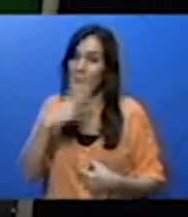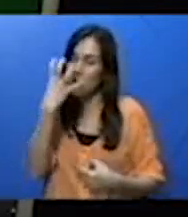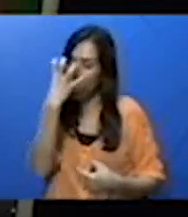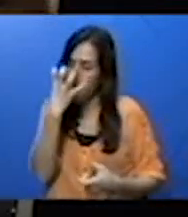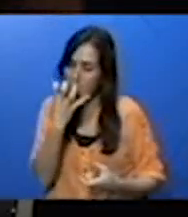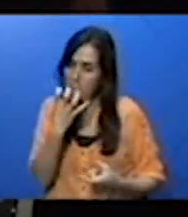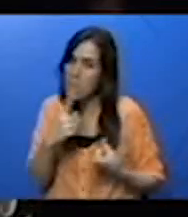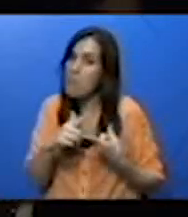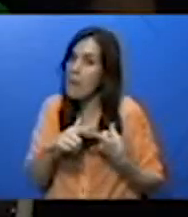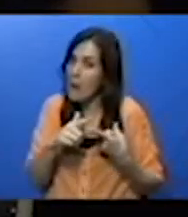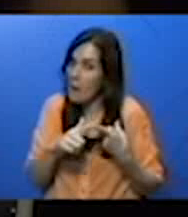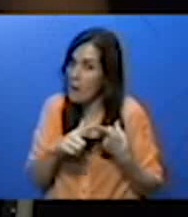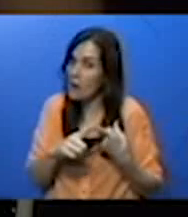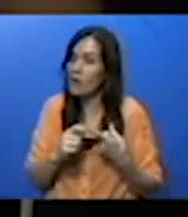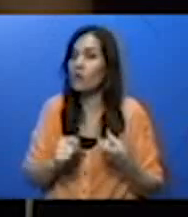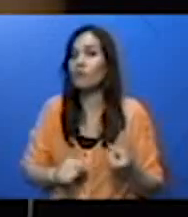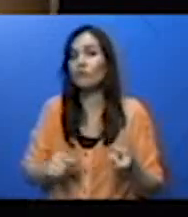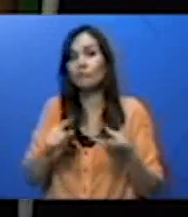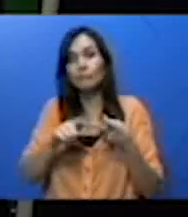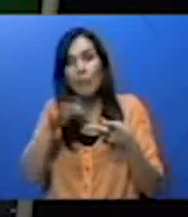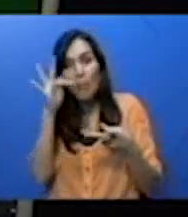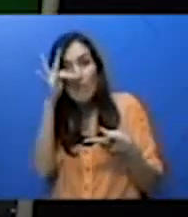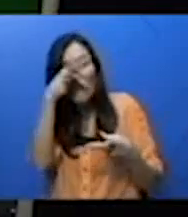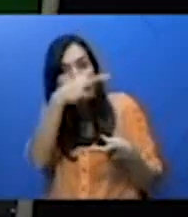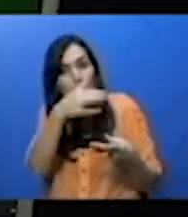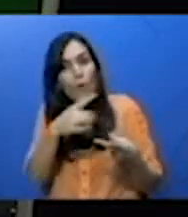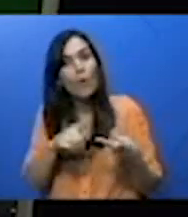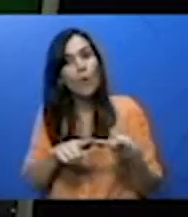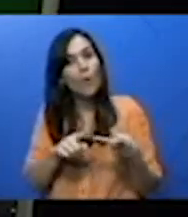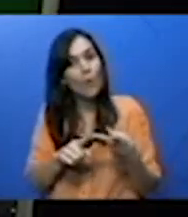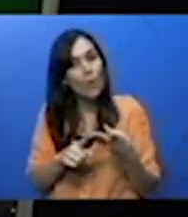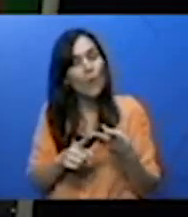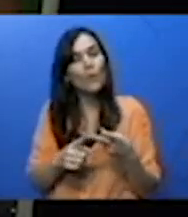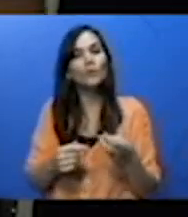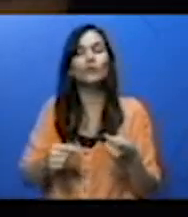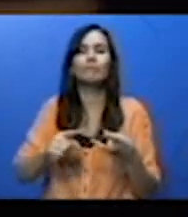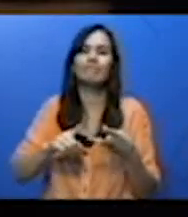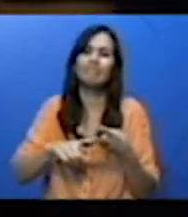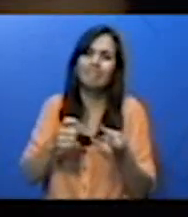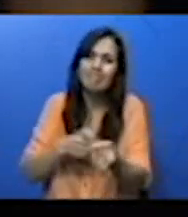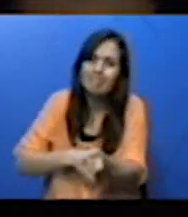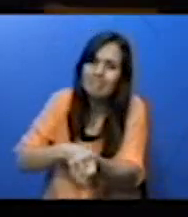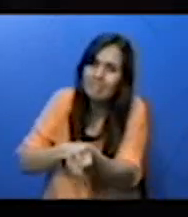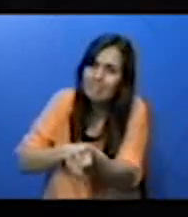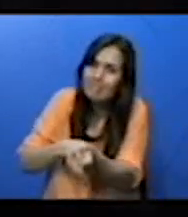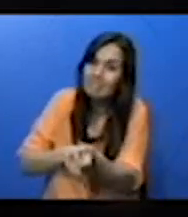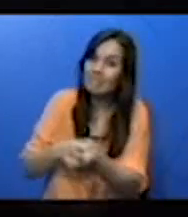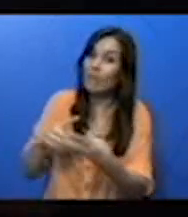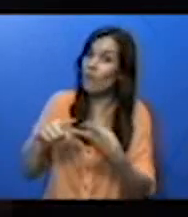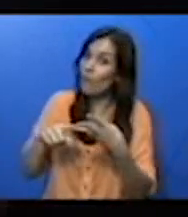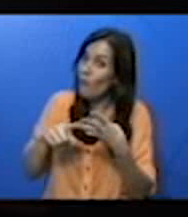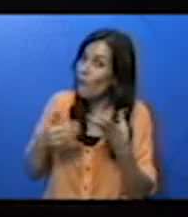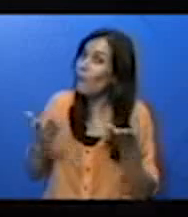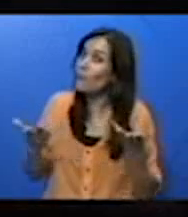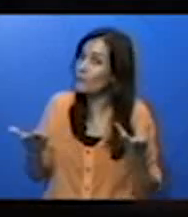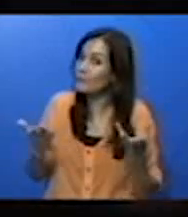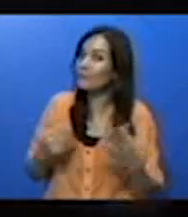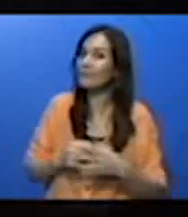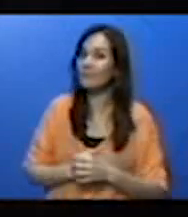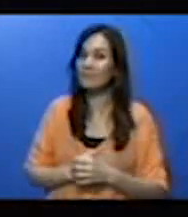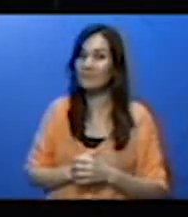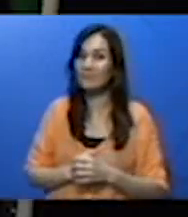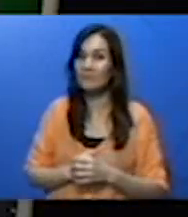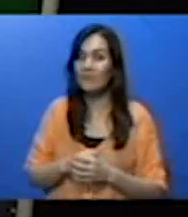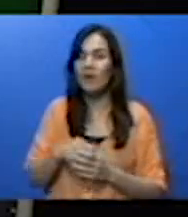faz tudo ao contrário com o que nos é pedido? Será que nós temos um gênio forte às vezes? Será, hein? Vamos